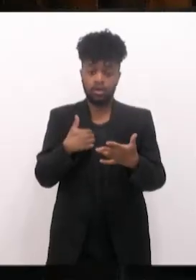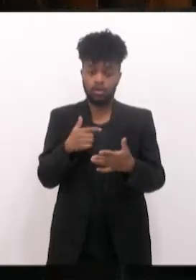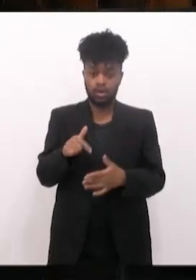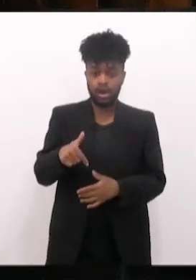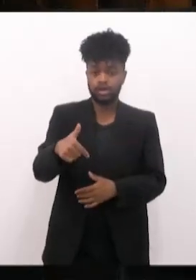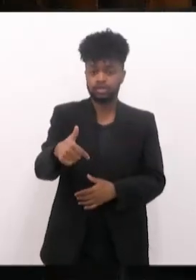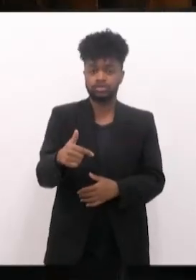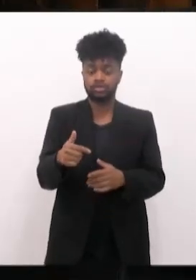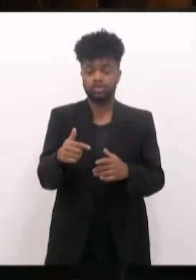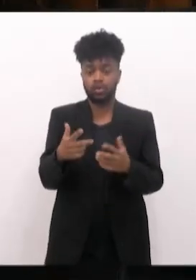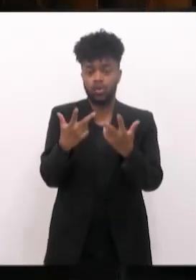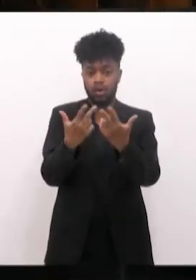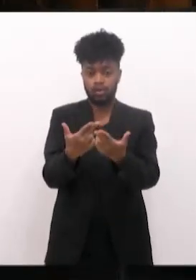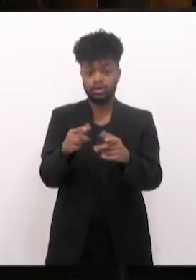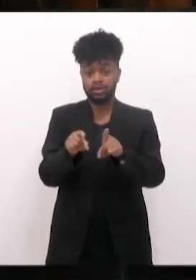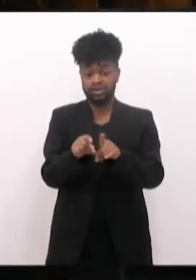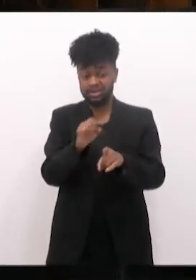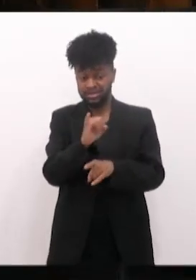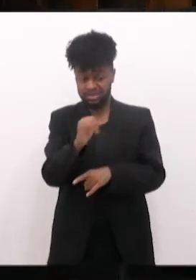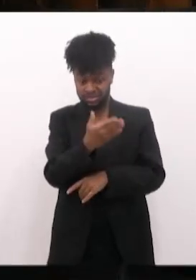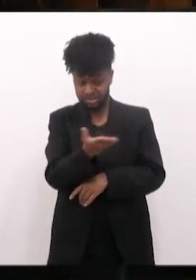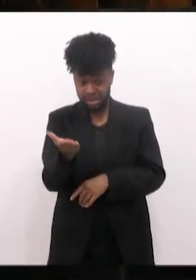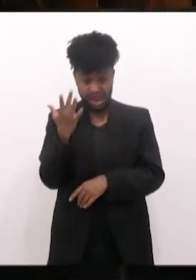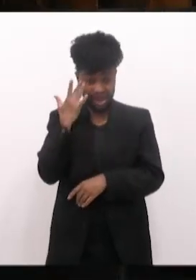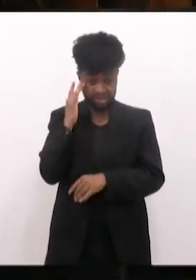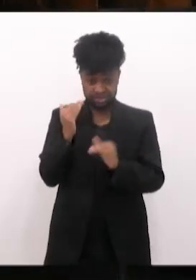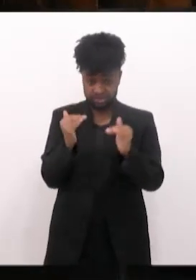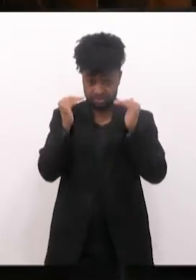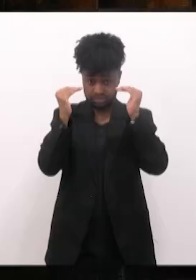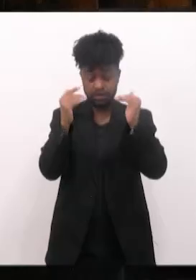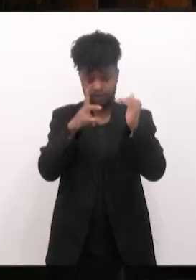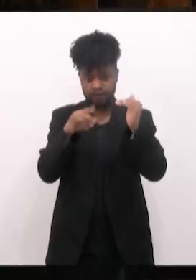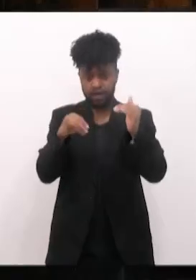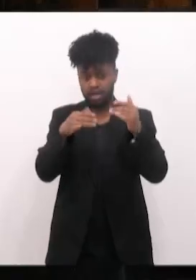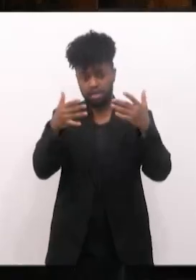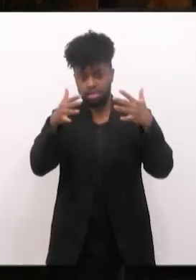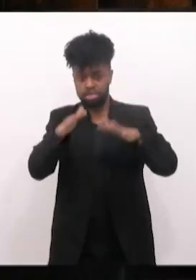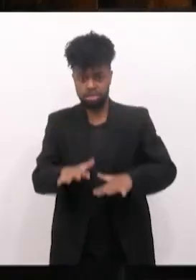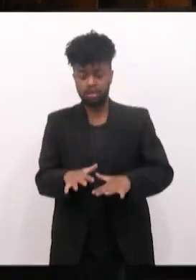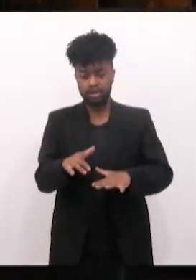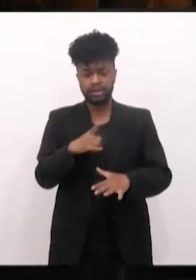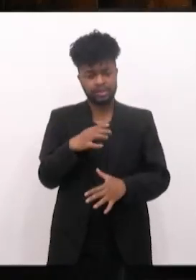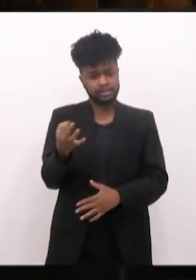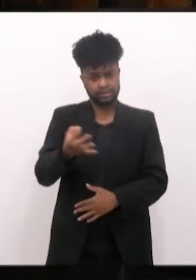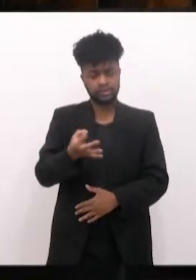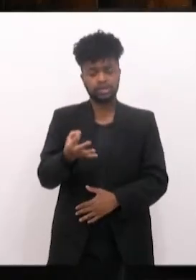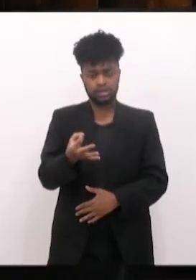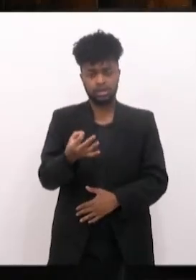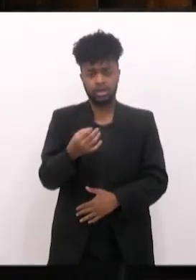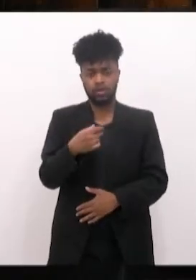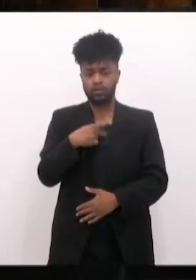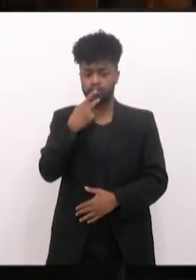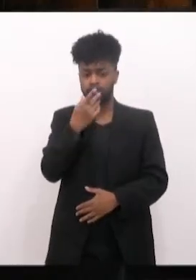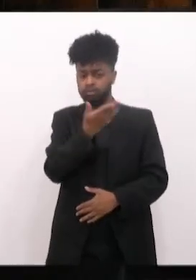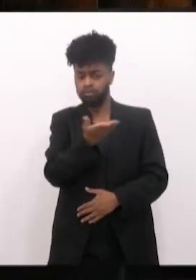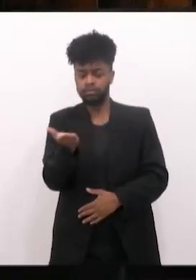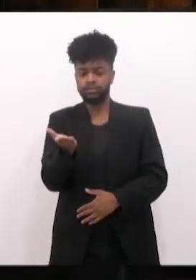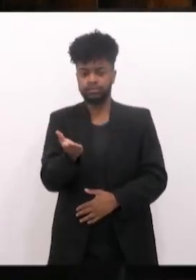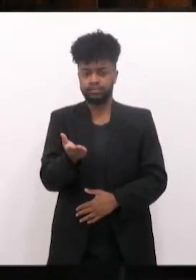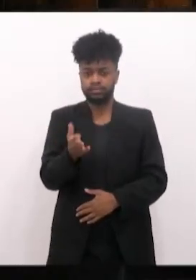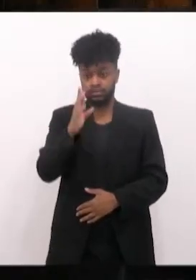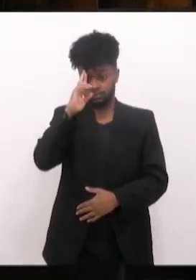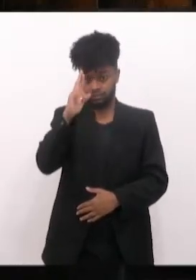estarei. E aqueles que se acham gigantes cairão. Pode ter certeza do que eu estou falando.